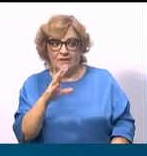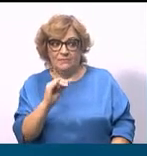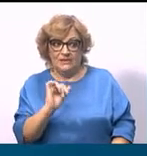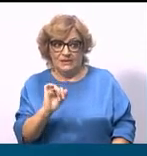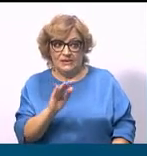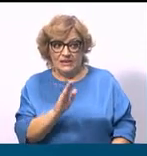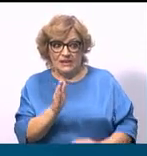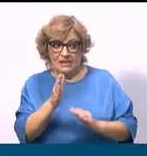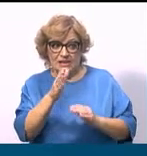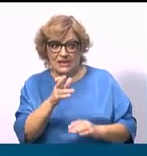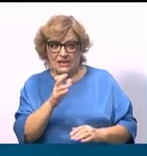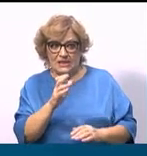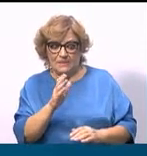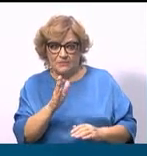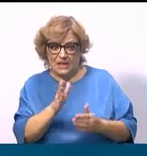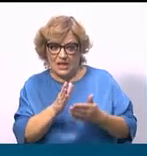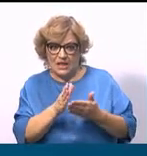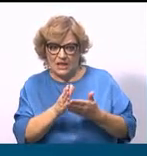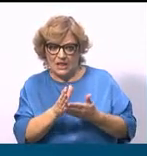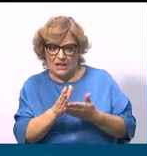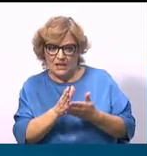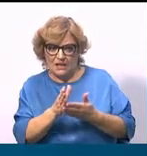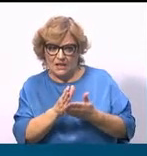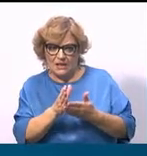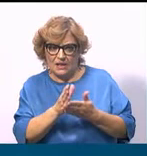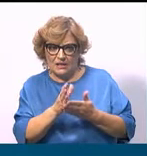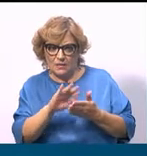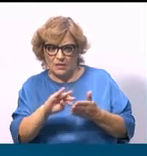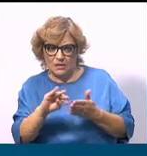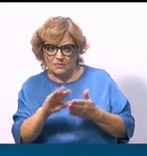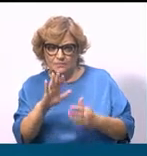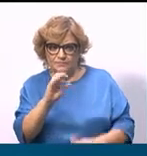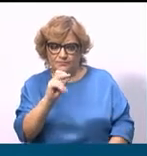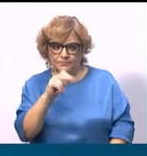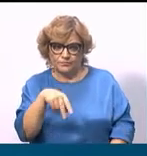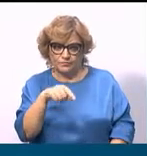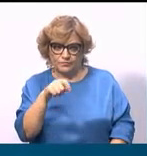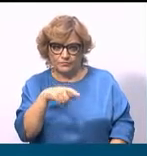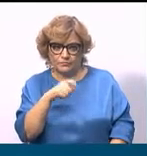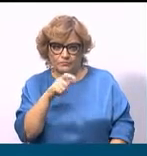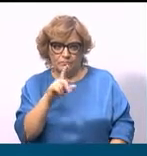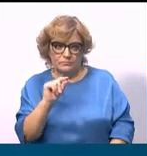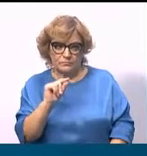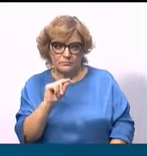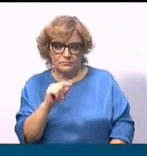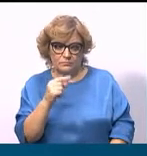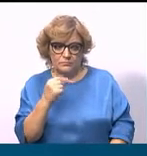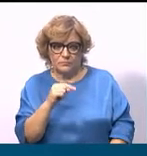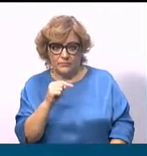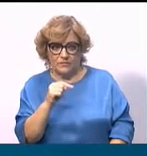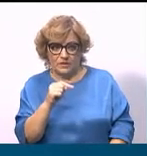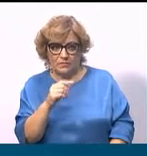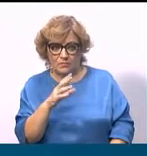parte lateral, de onde se vê ali, digamos, aquela exostose, aquela parte do joanete mais externa, que também, sendo uma região